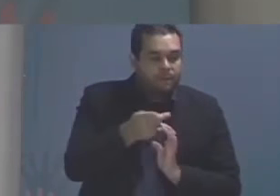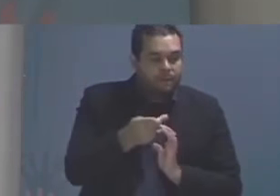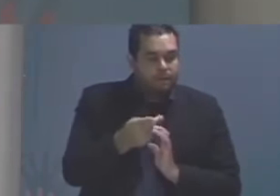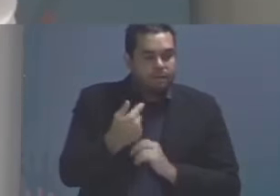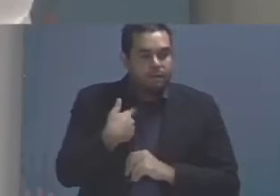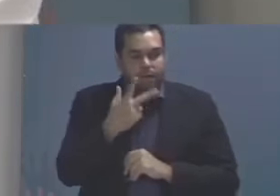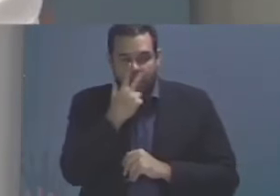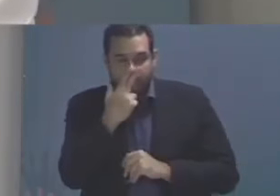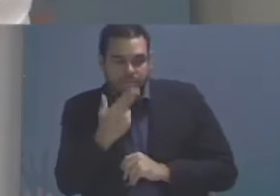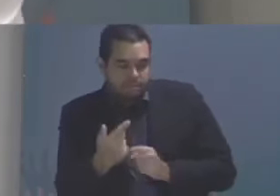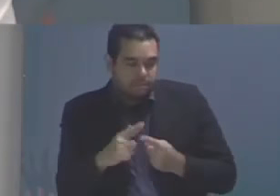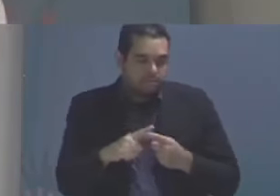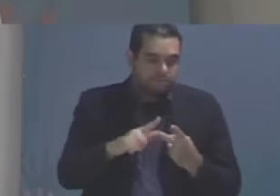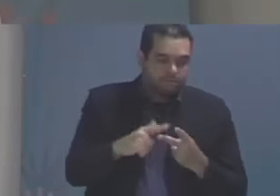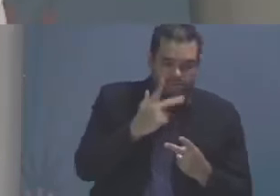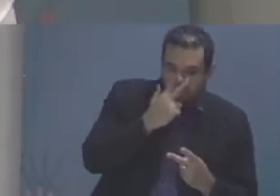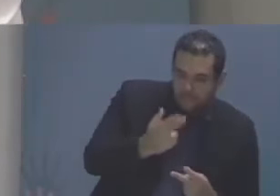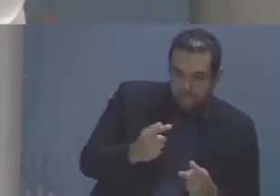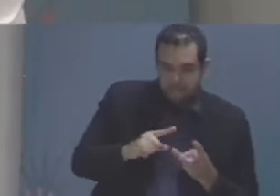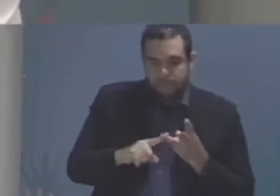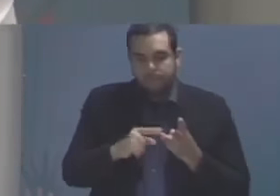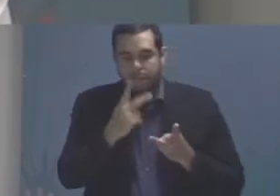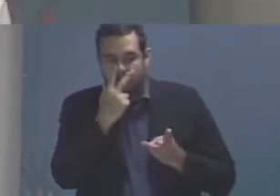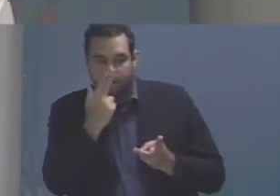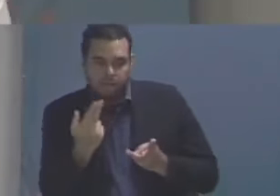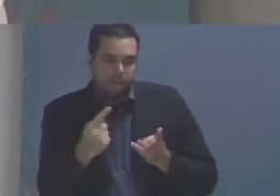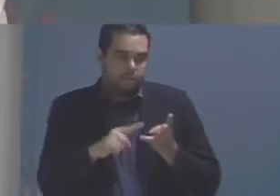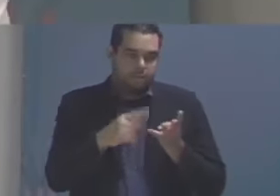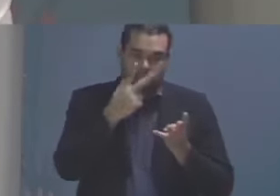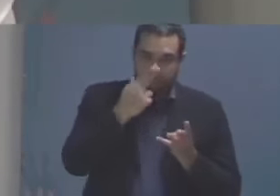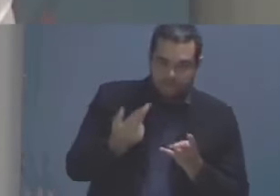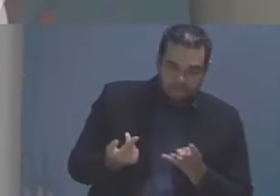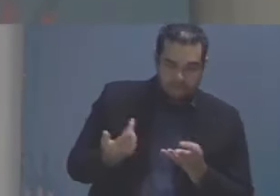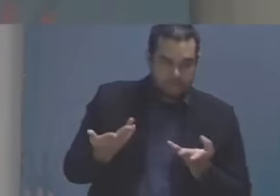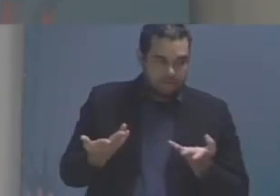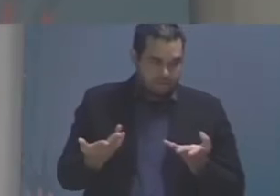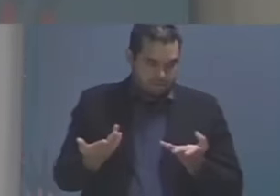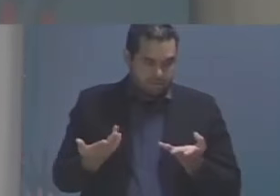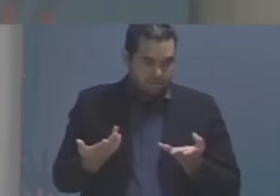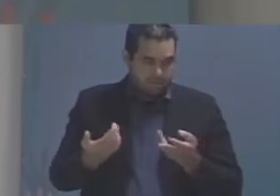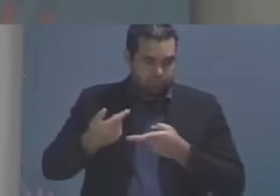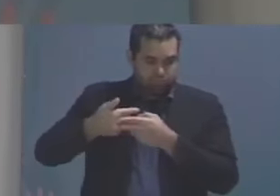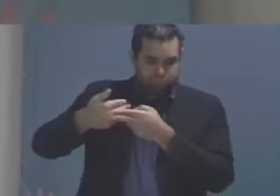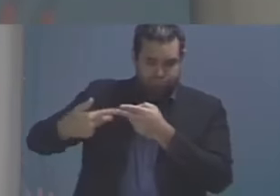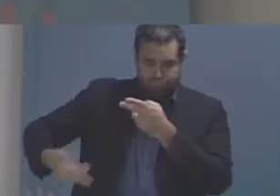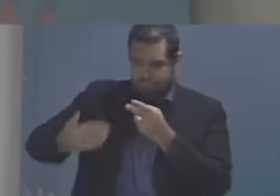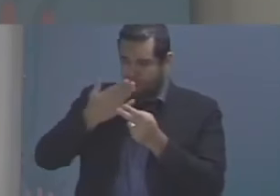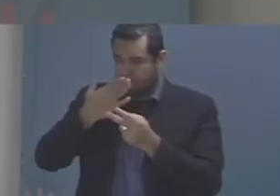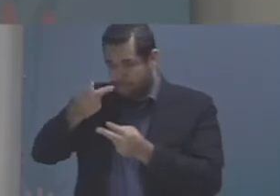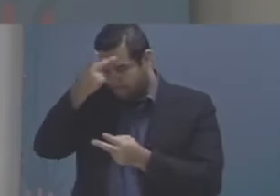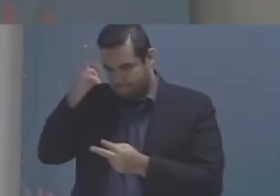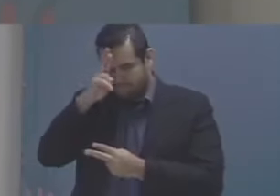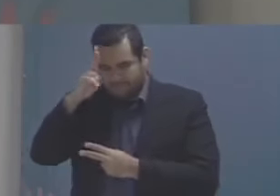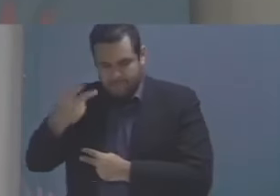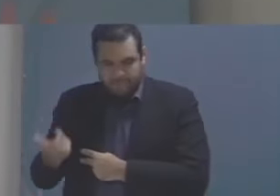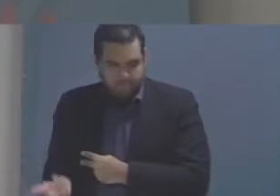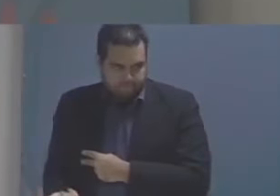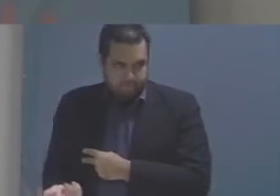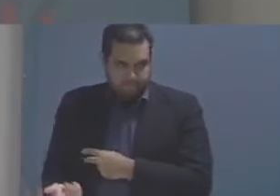acho que foi assim, eu acho que foi assado, tem patrão assim, tem patrão Y, tem patrão X, tem patrão gama. O que a gente precisa